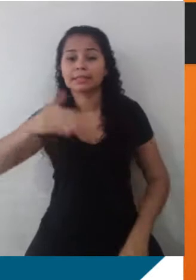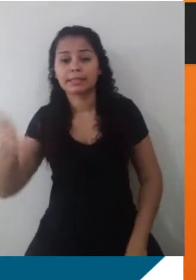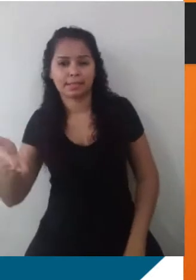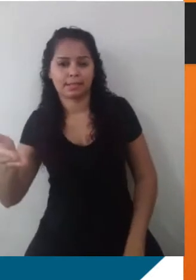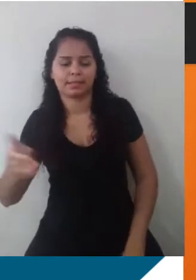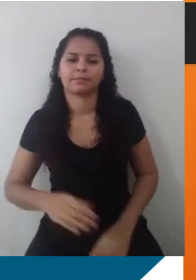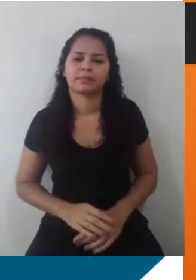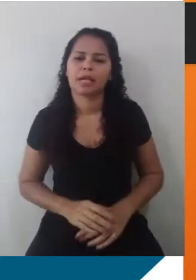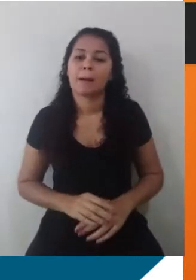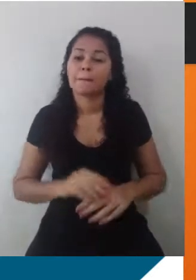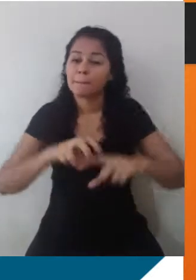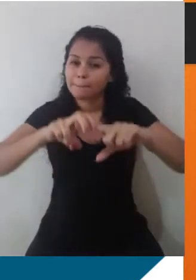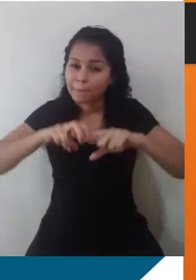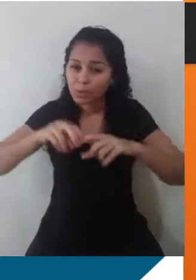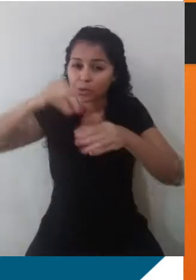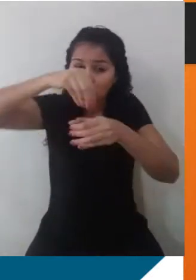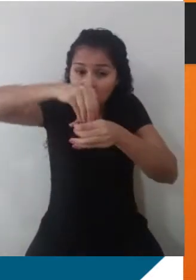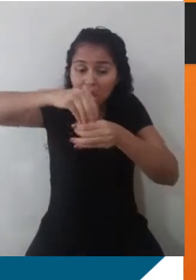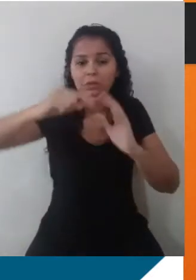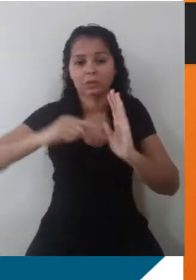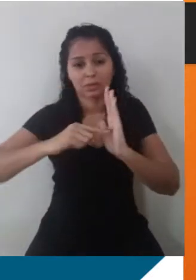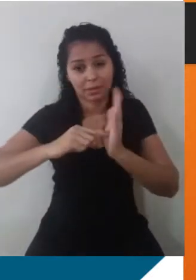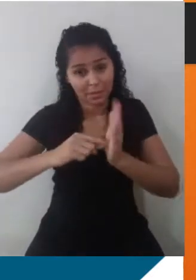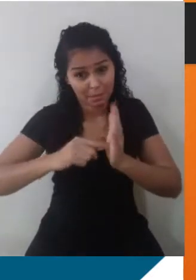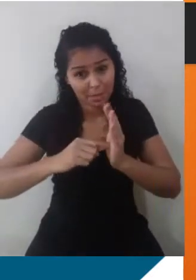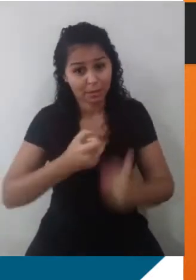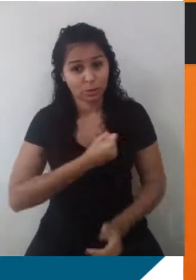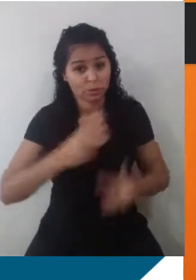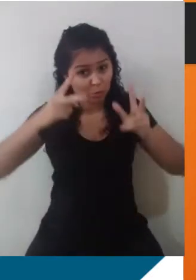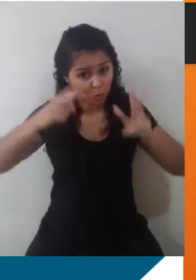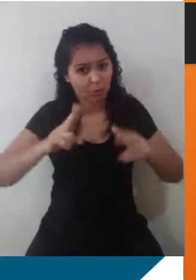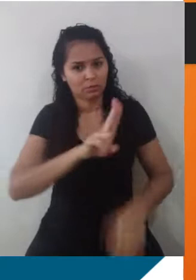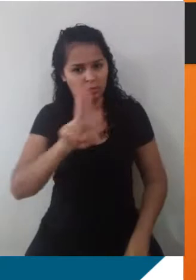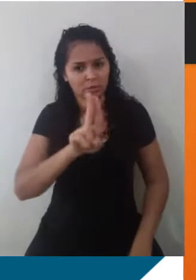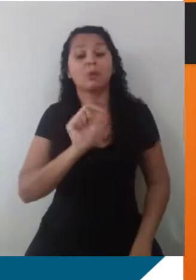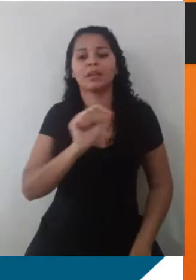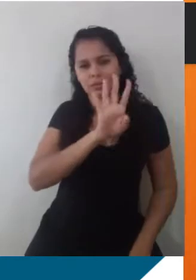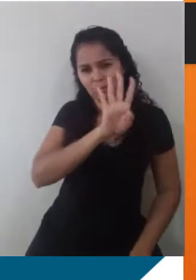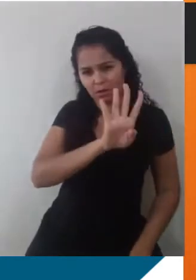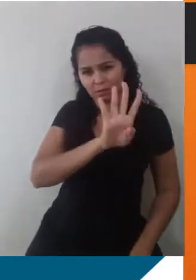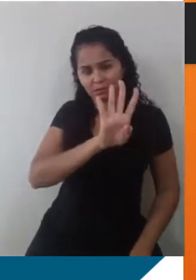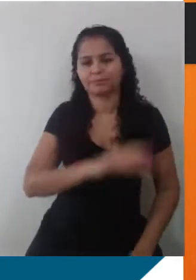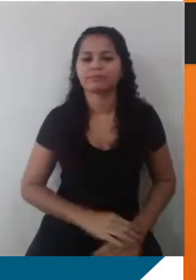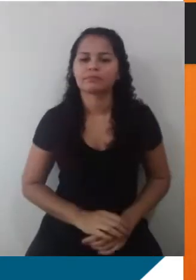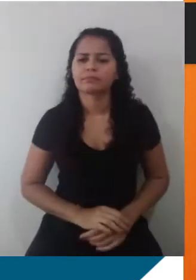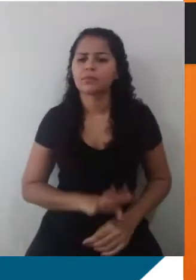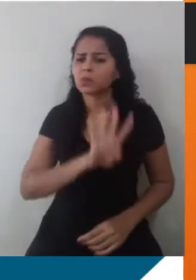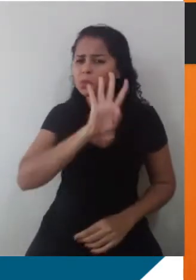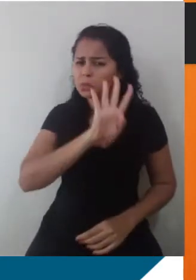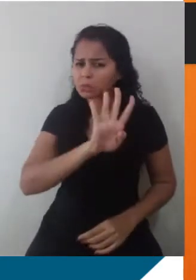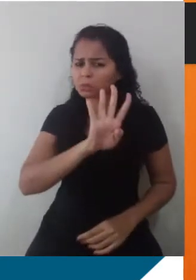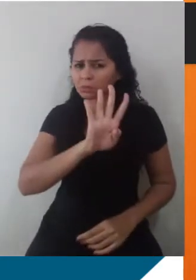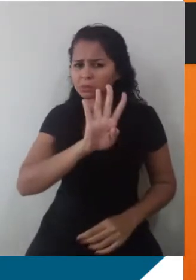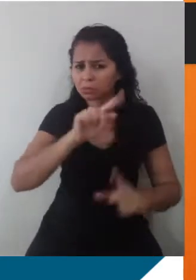eu vou jogar dentro dessa máquina o mesmo valor que a gente jogou dentro da primeira máquina, que foi o 4. Bom, a primeira coisa que vai acontecer com esse